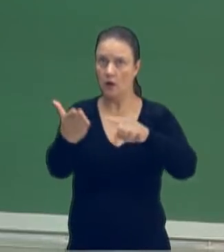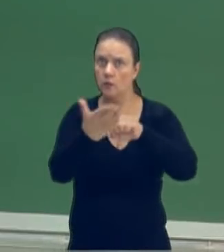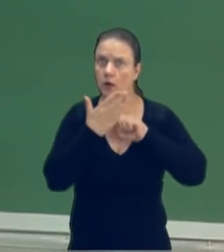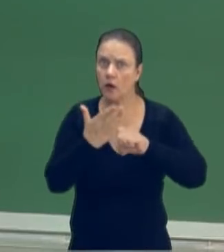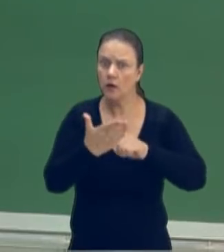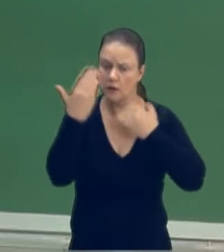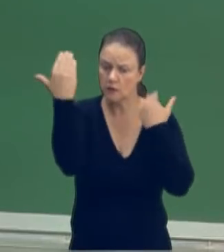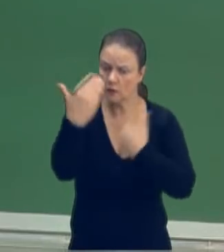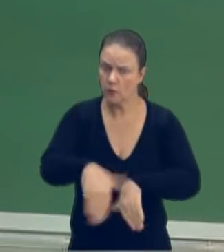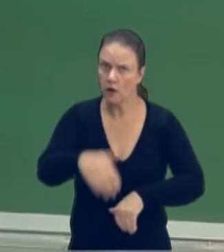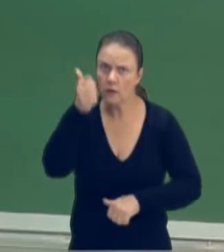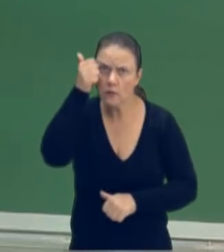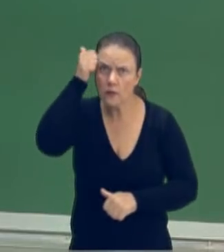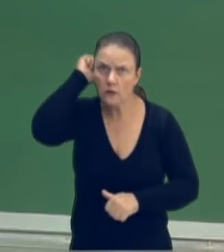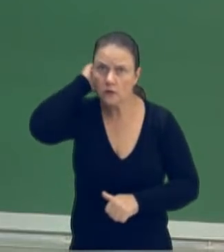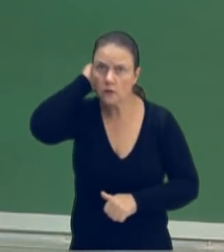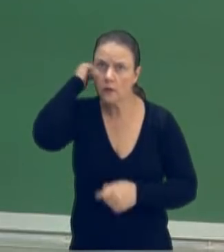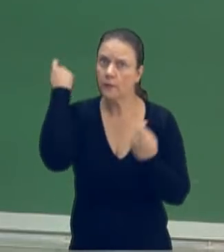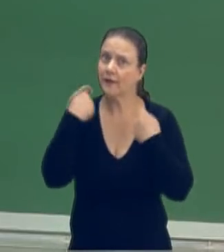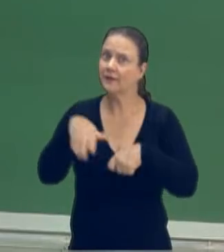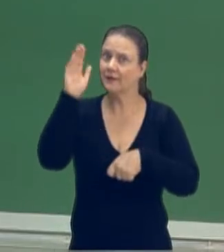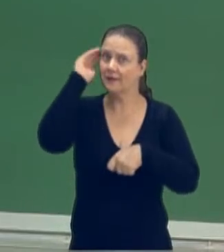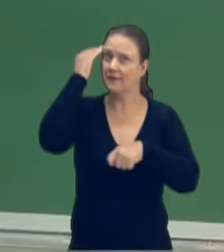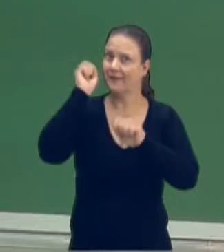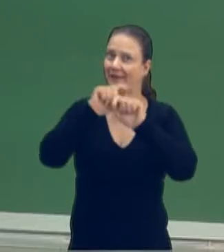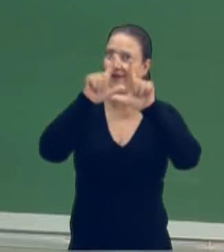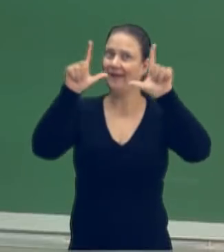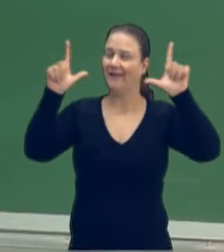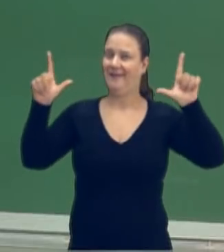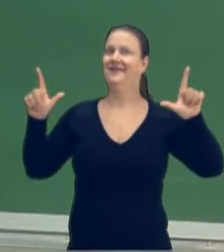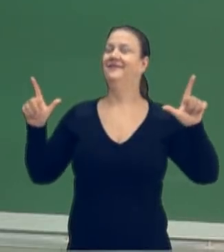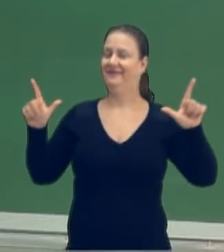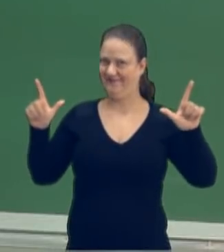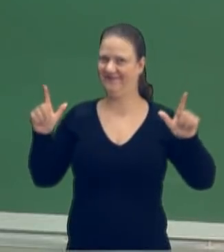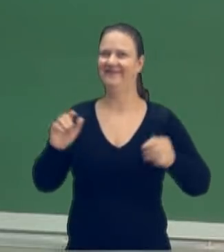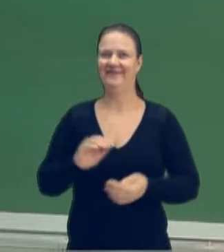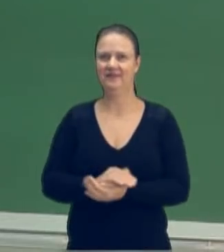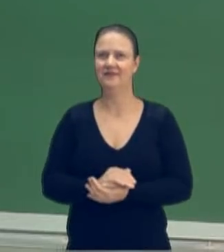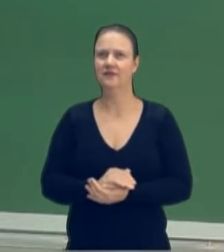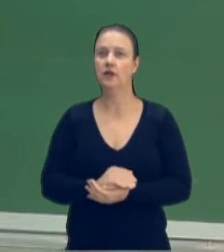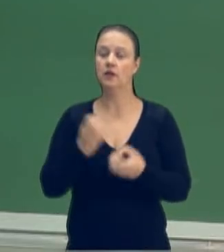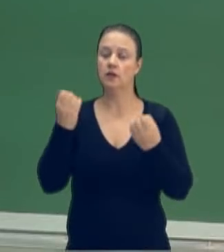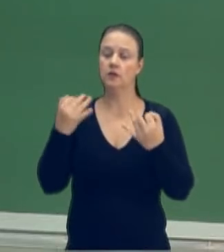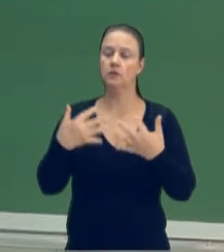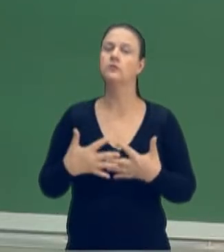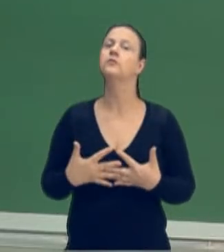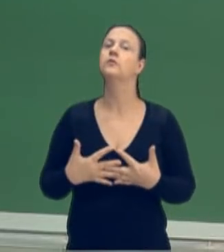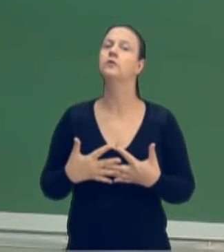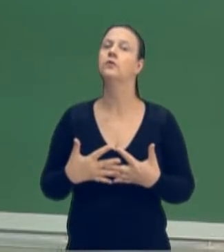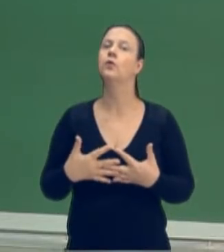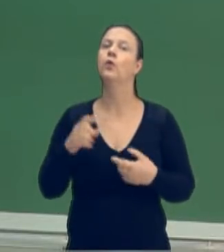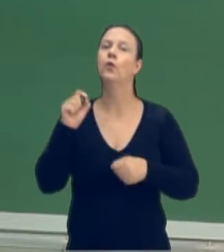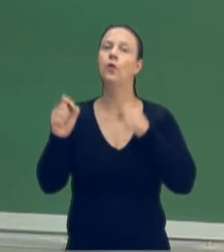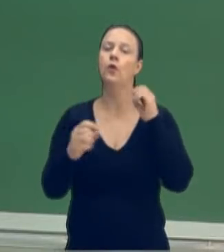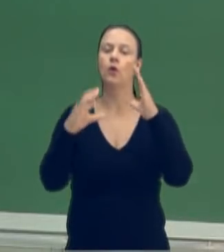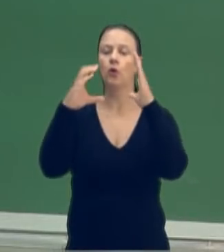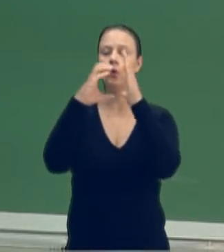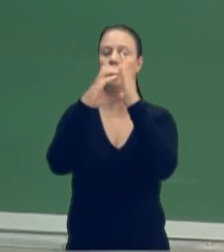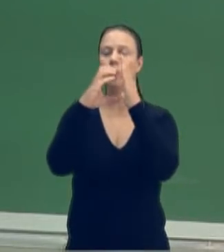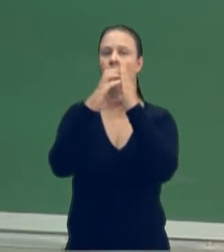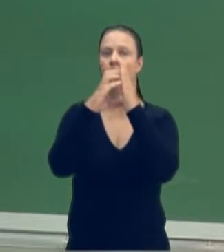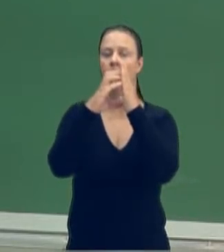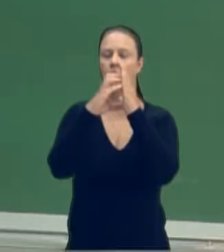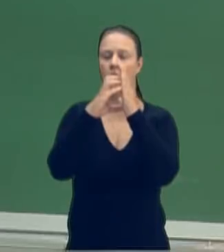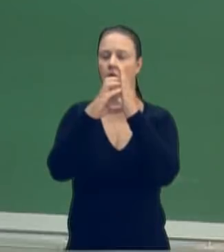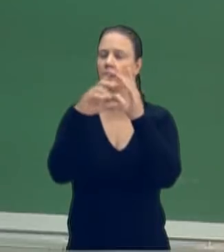entenderem o que é esse povo do crescente fértil, afinal de contas. Seria para vocês entenderem, então, que é um formato de uma Lua em fase